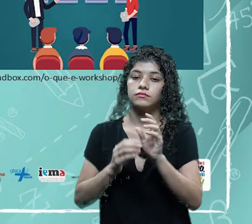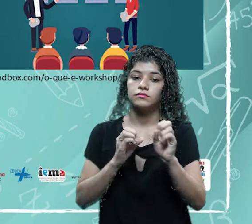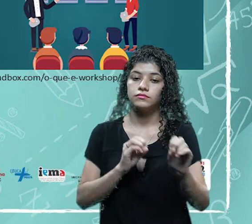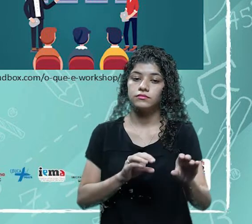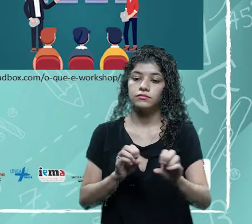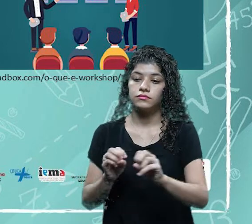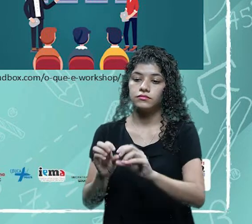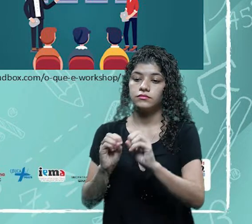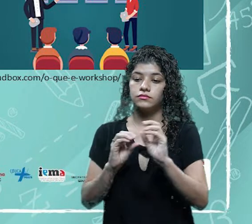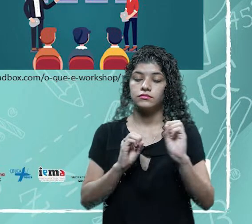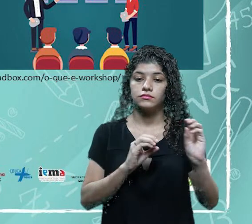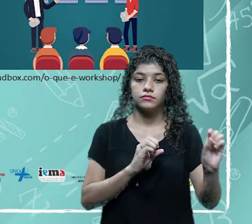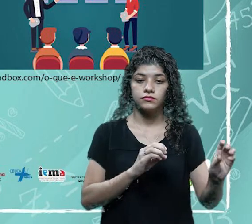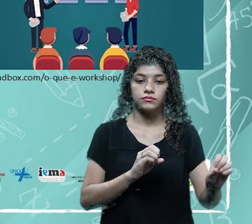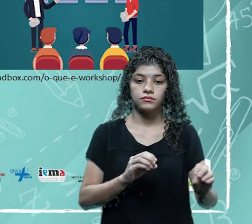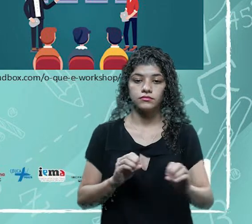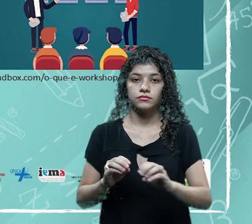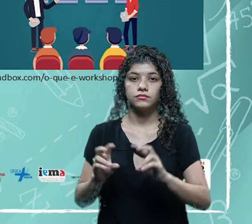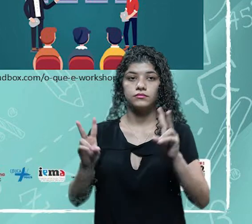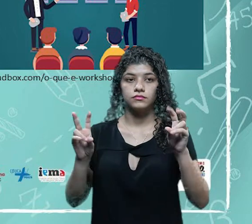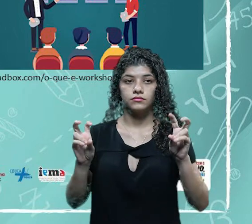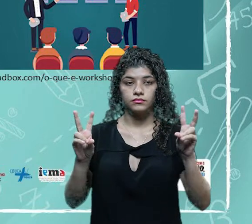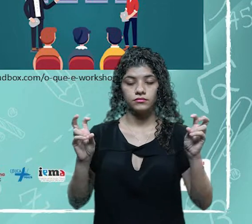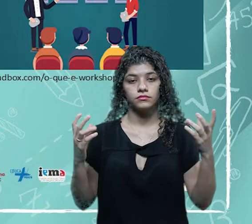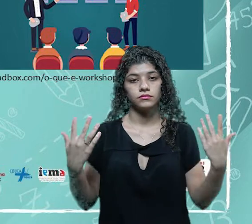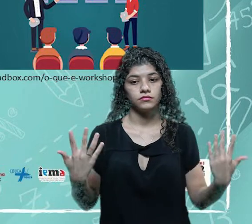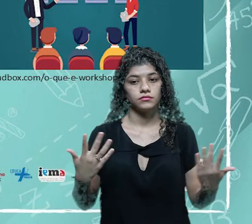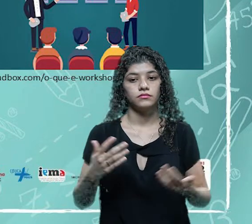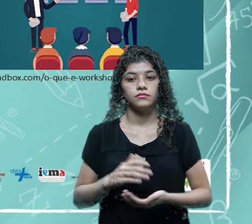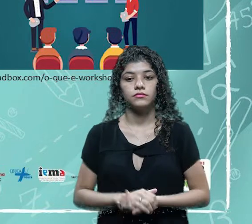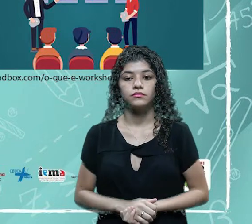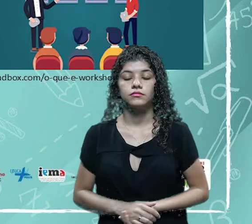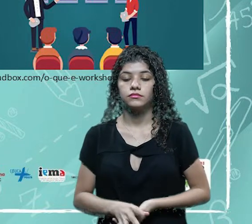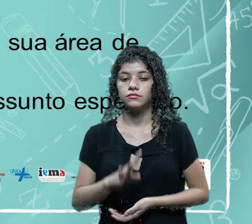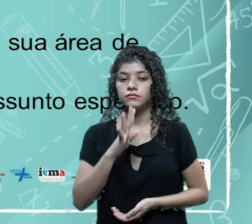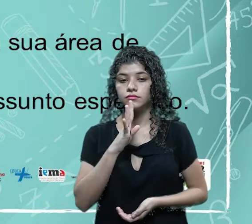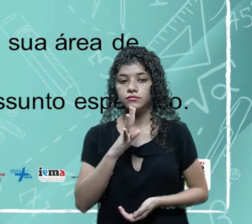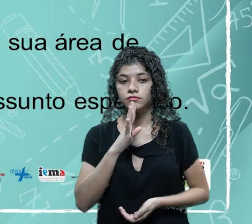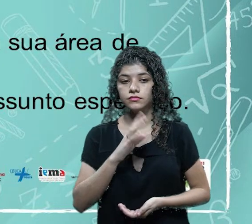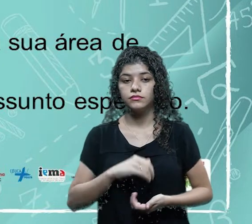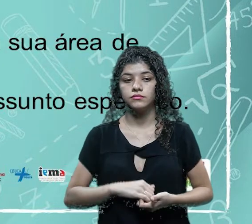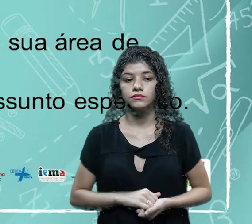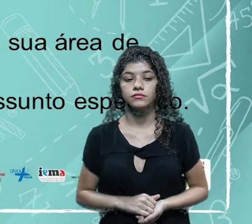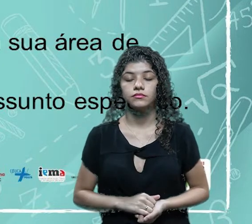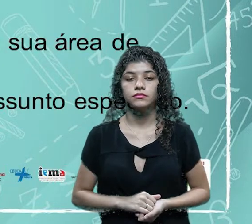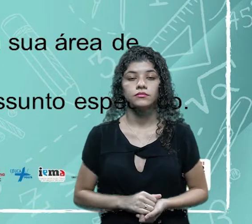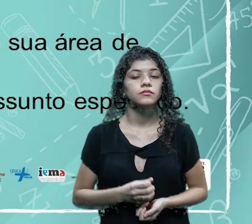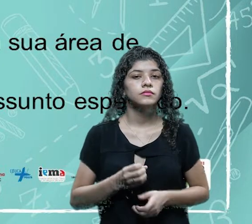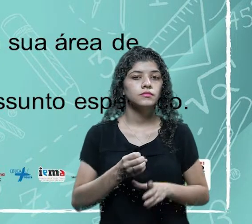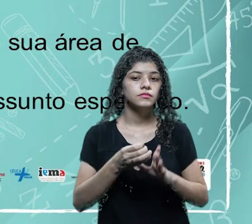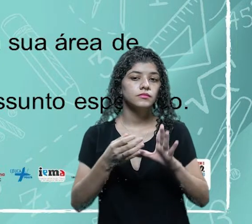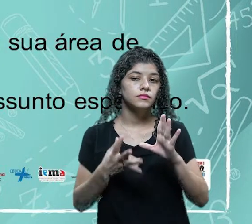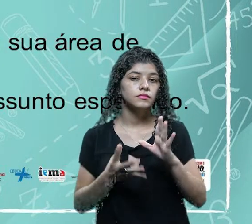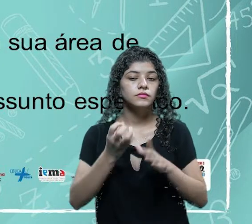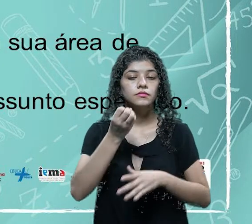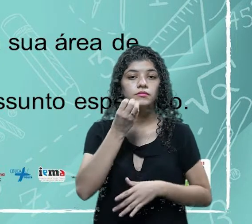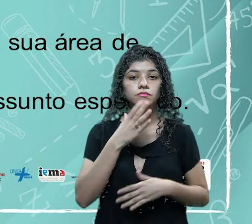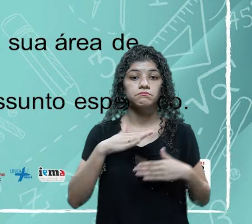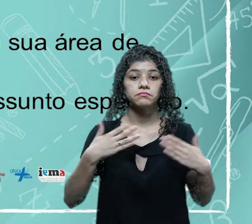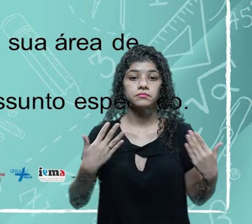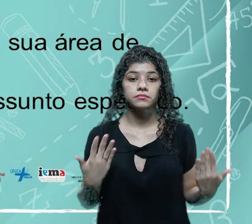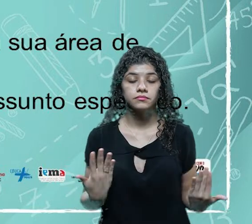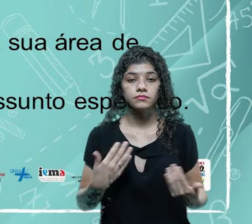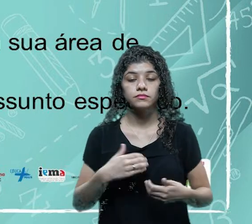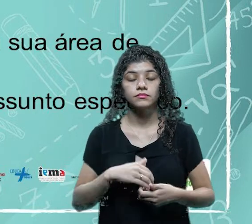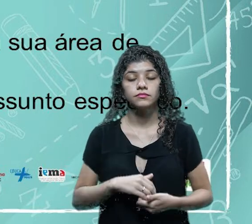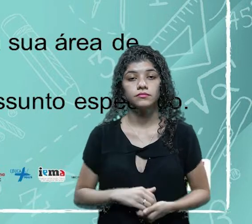com esperte ze sobre o assunto né de conhecimento e Então qual é a vontade do workshop